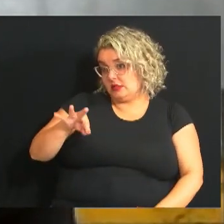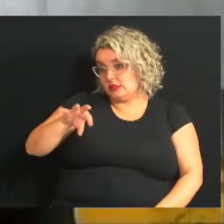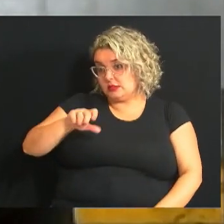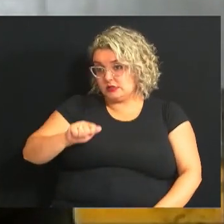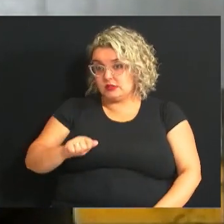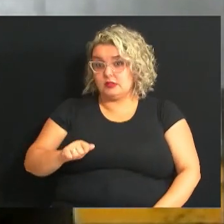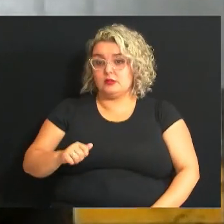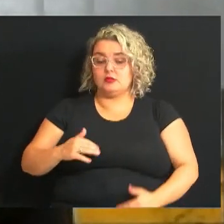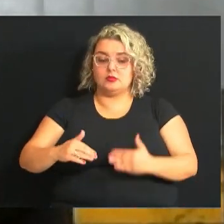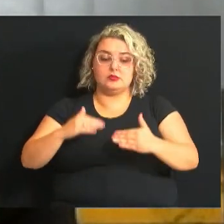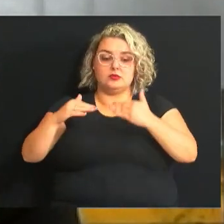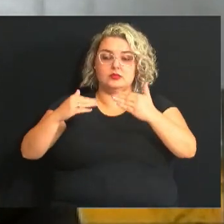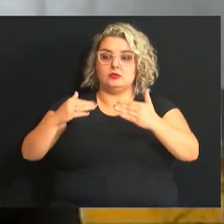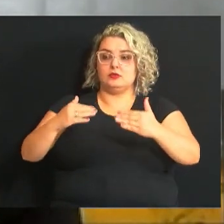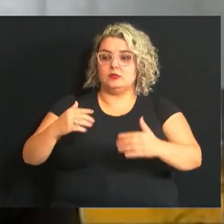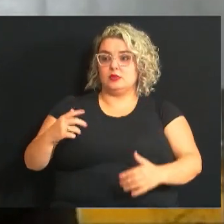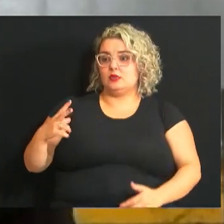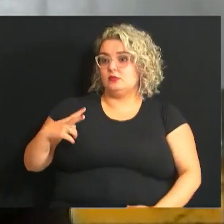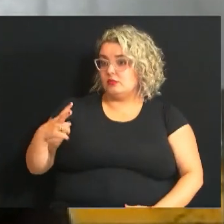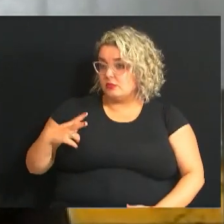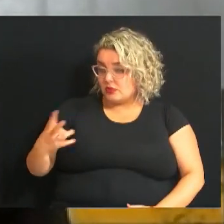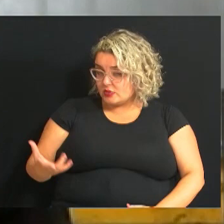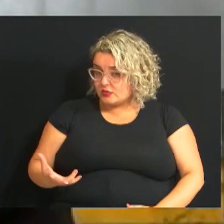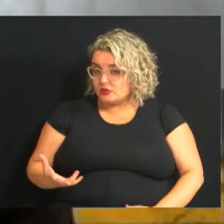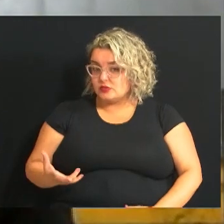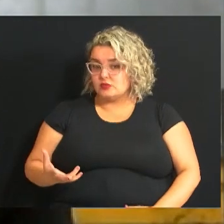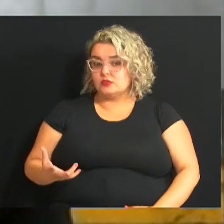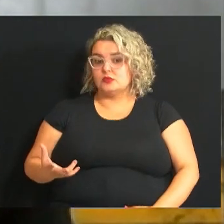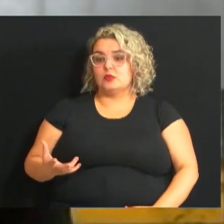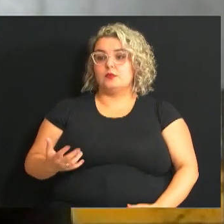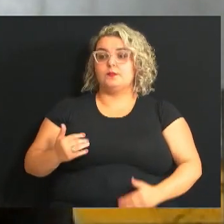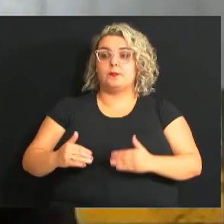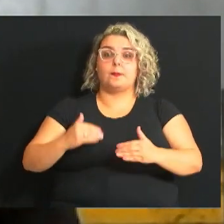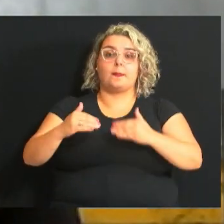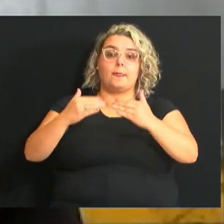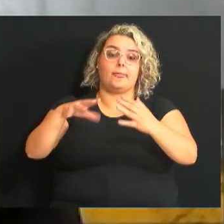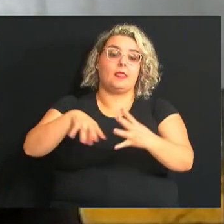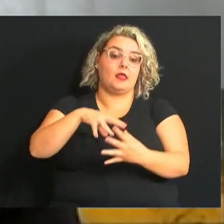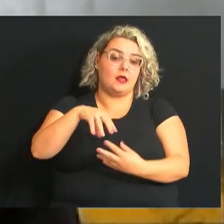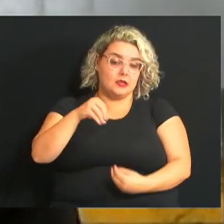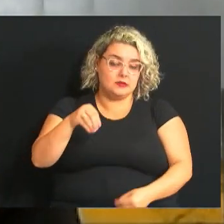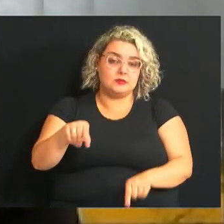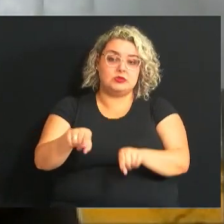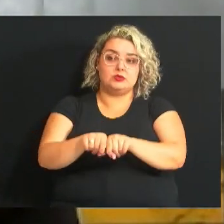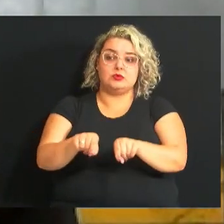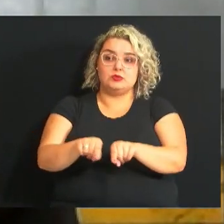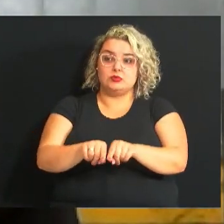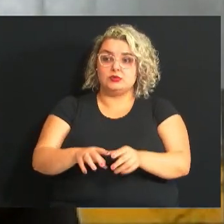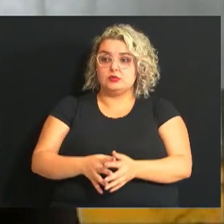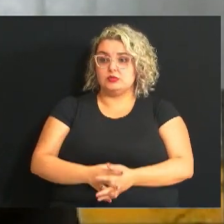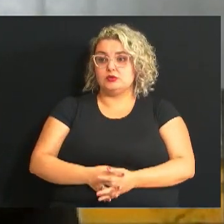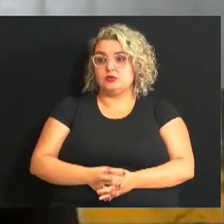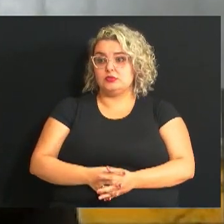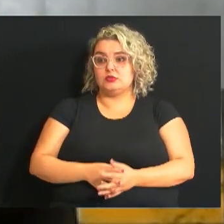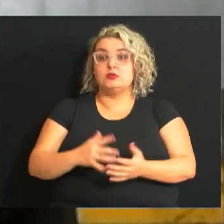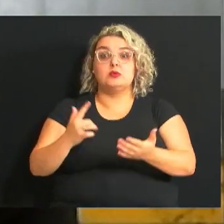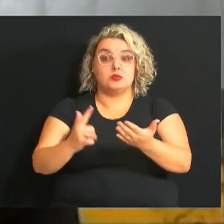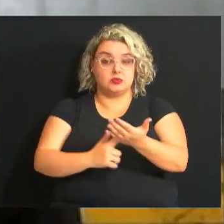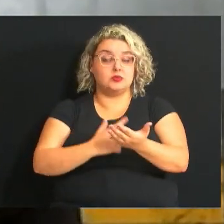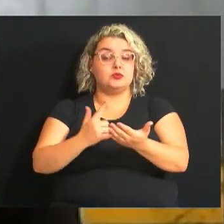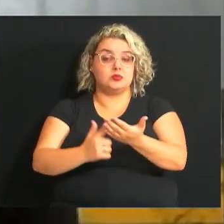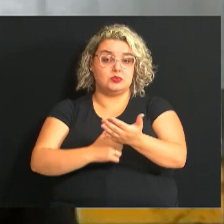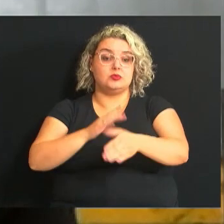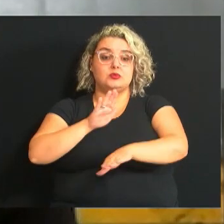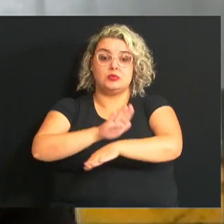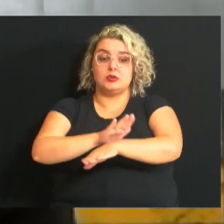desenvolvimento pessoal, de você desenvolver a sua parte espiritual. E os livros, eles ajudam muito, assim, eu acho que